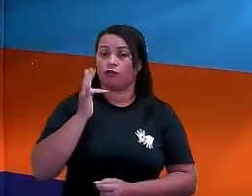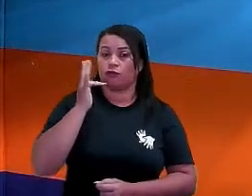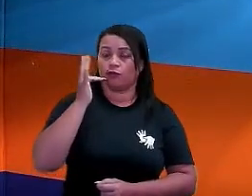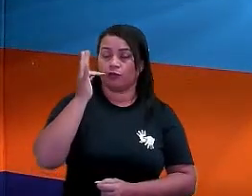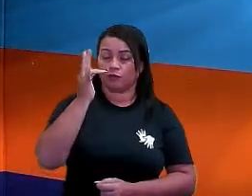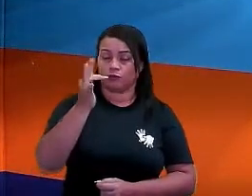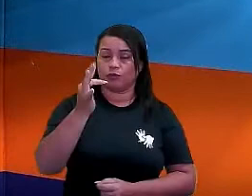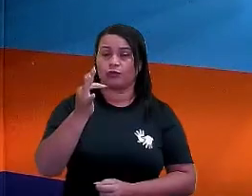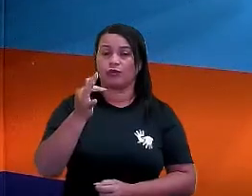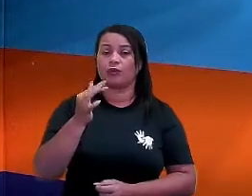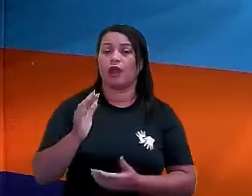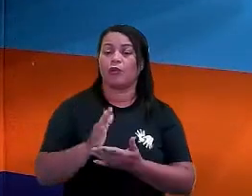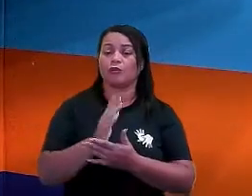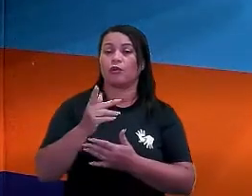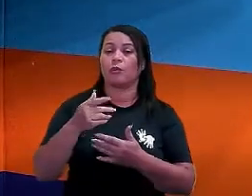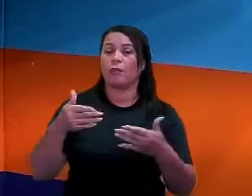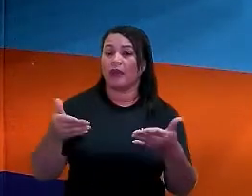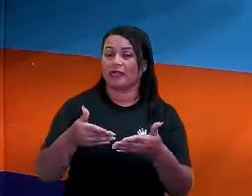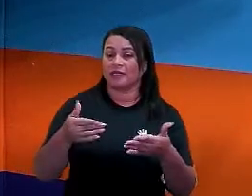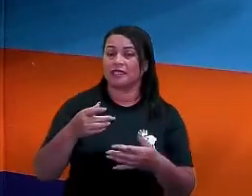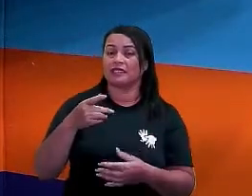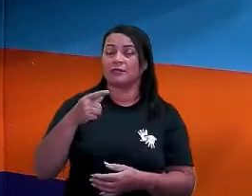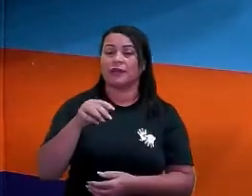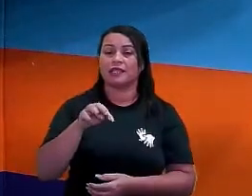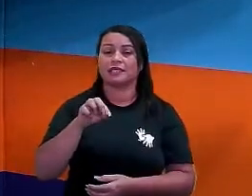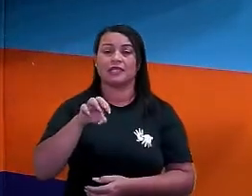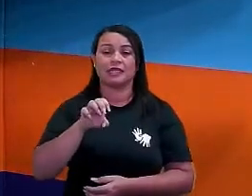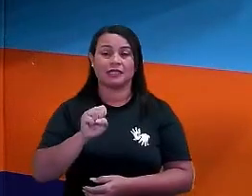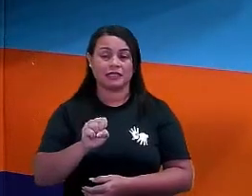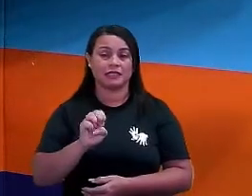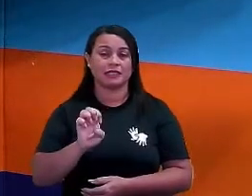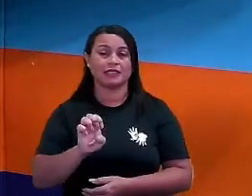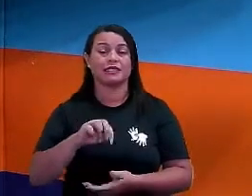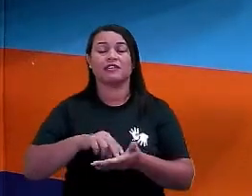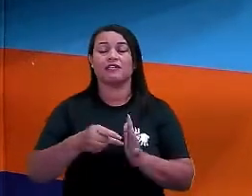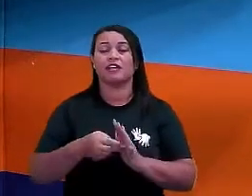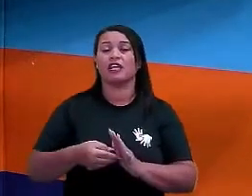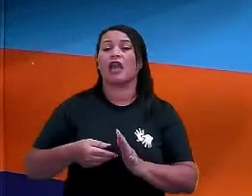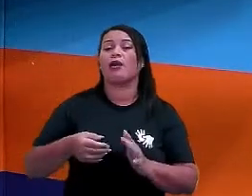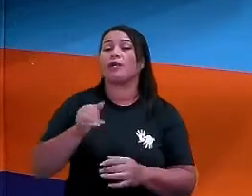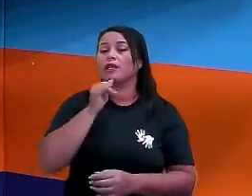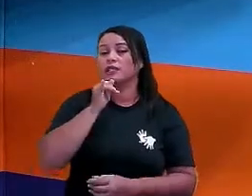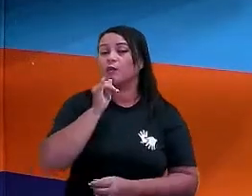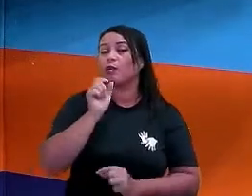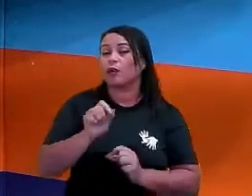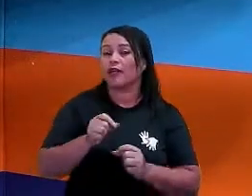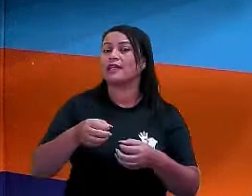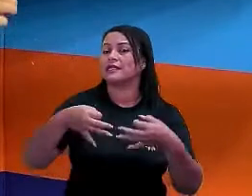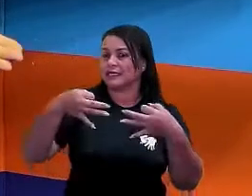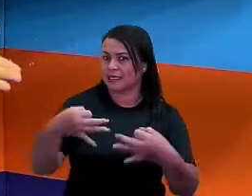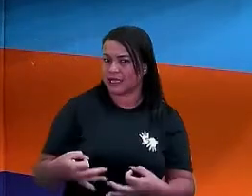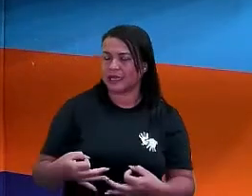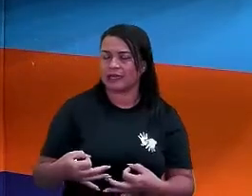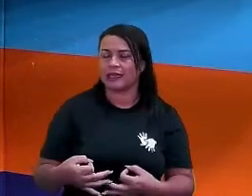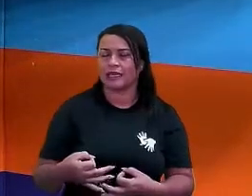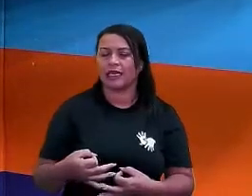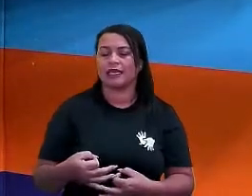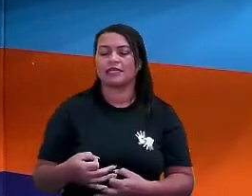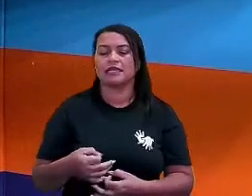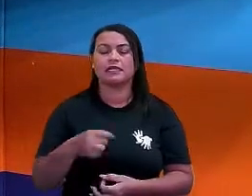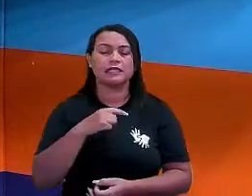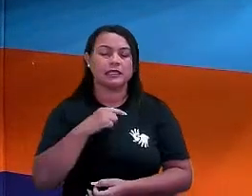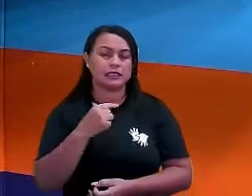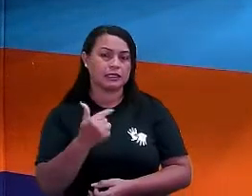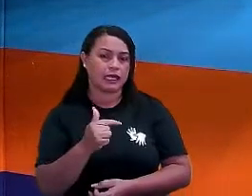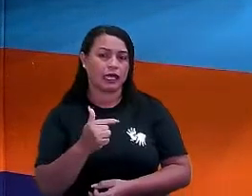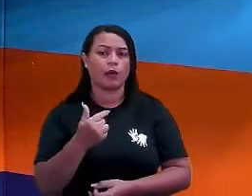continuous, certeza. Going to, planejado. Se não tem plano, se vai acontecer ou não,